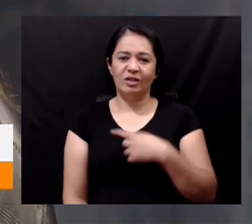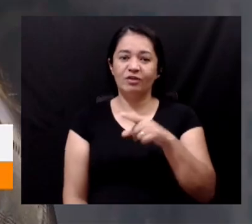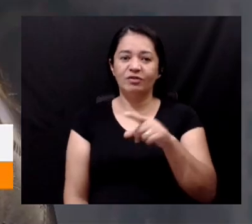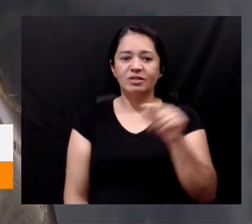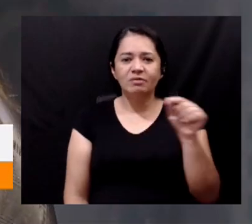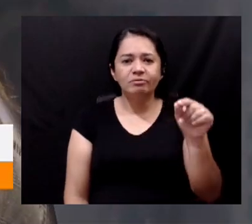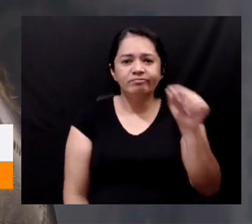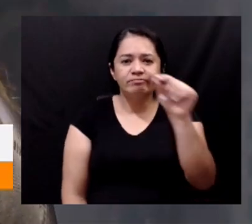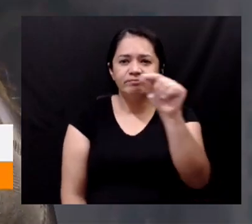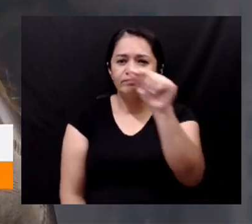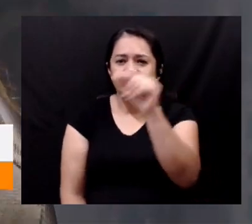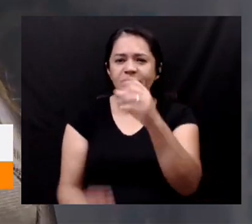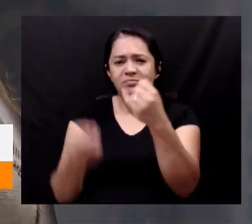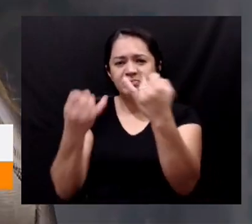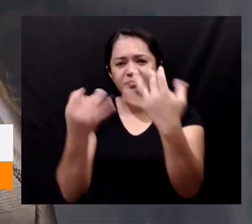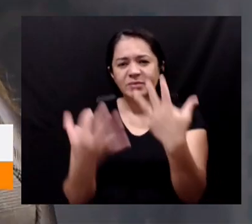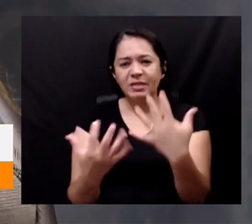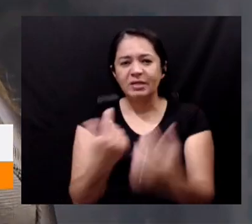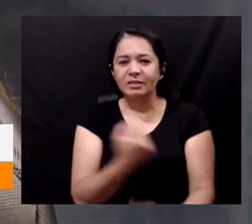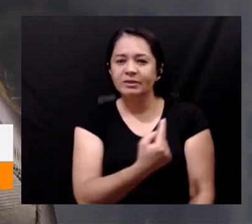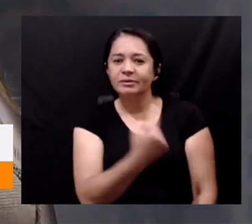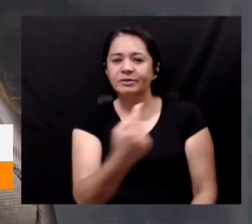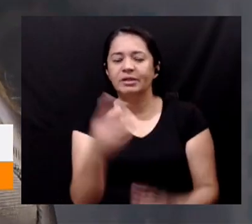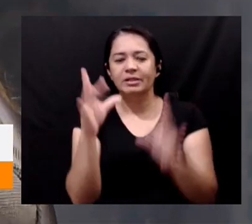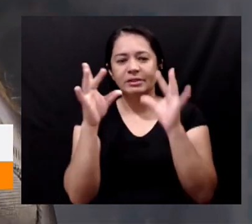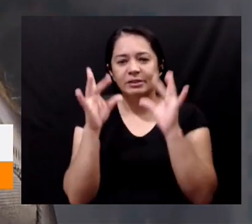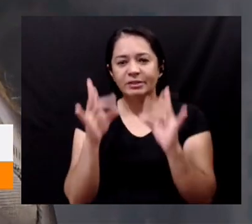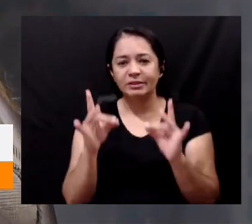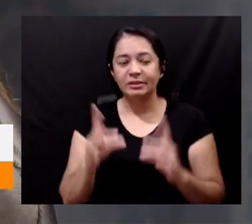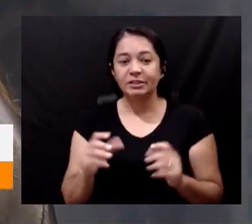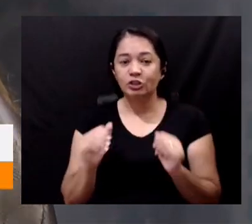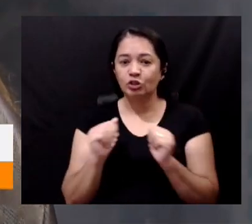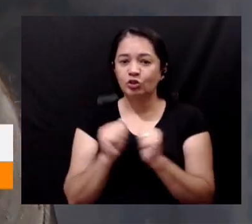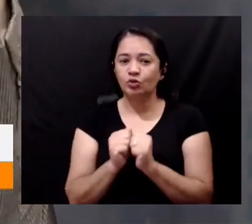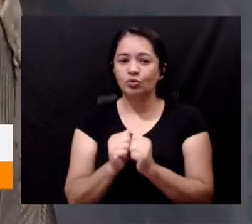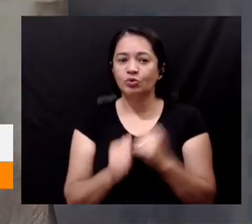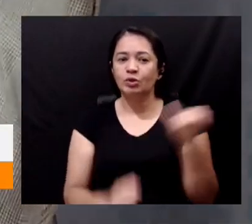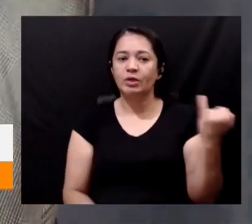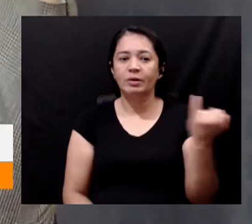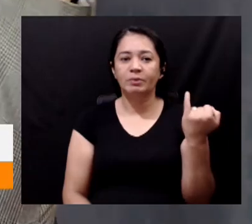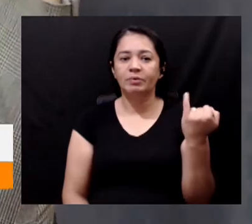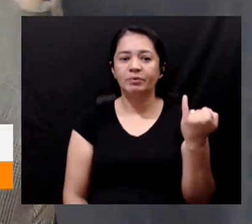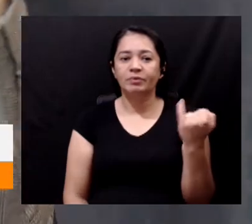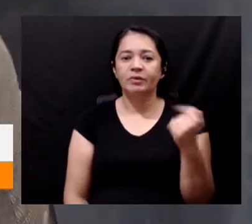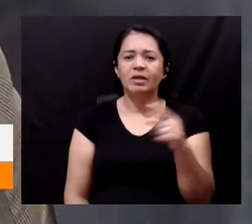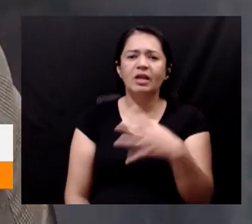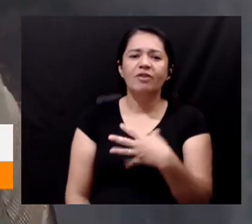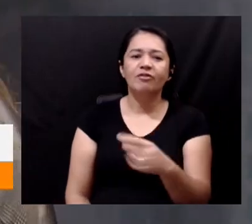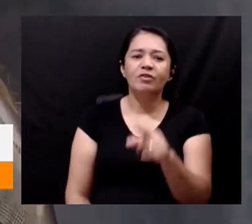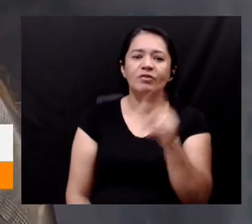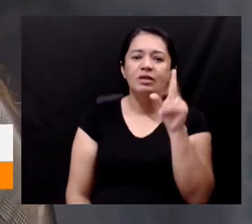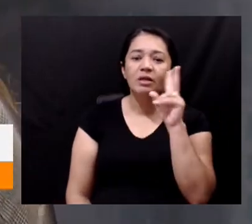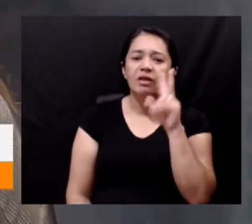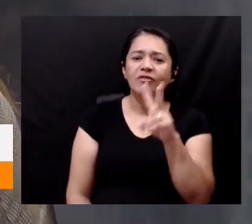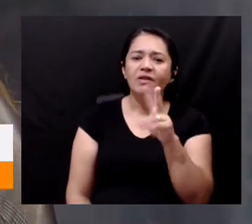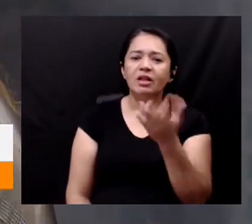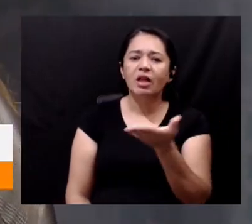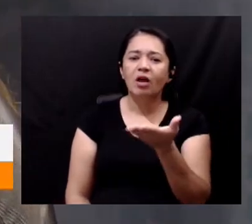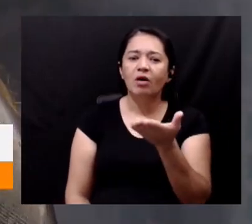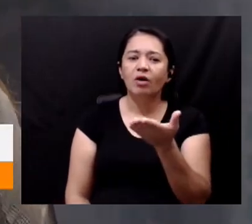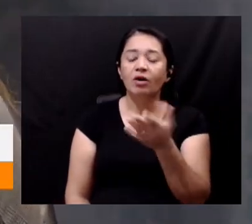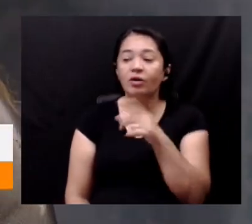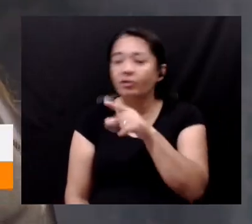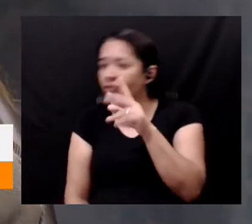Uhum. coisa. Então, assim, estar junto é muito importante. Exato. "E aí filha, o que você está vendo agora? Ei filho, o que você está vendo?